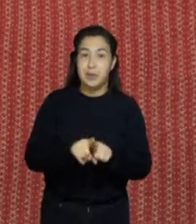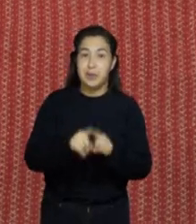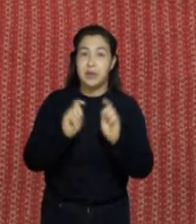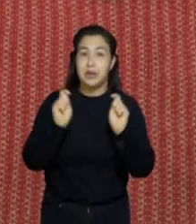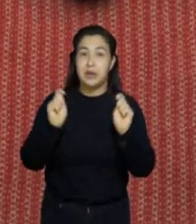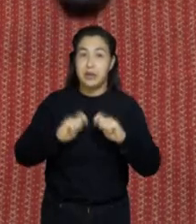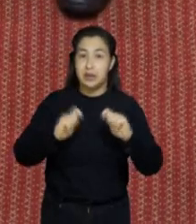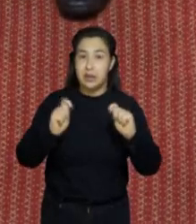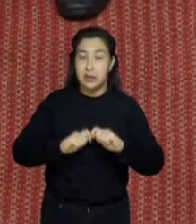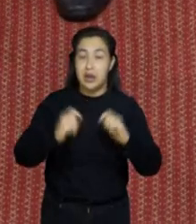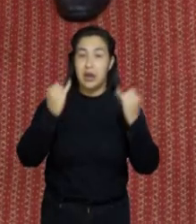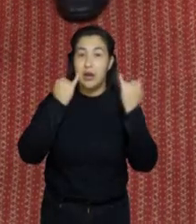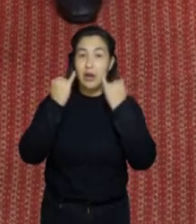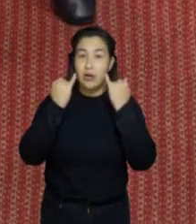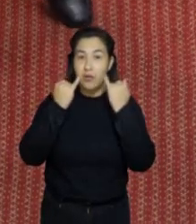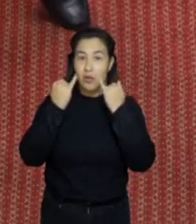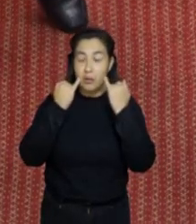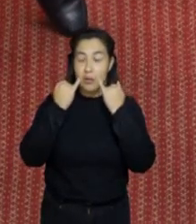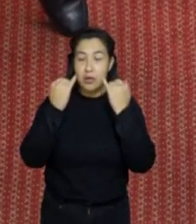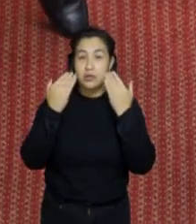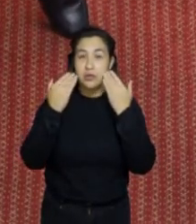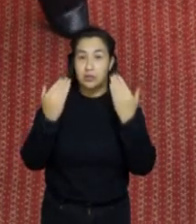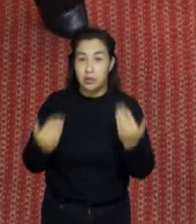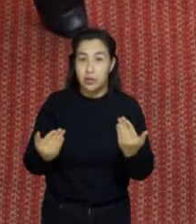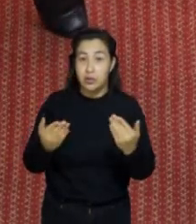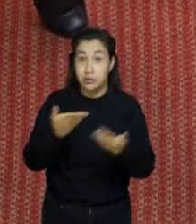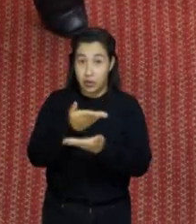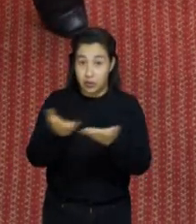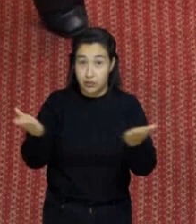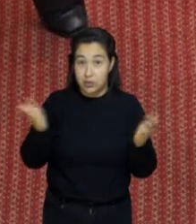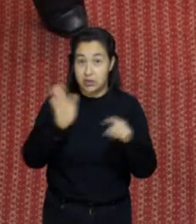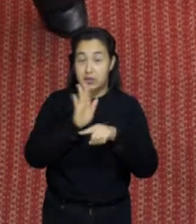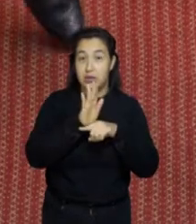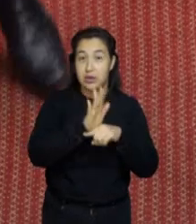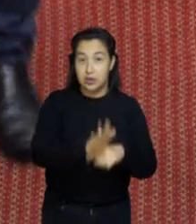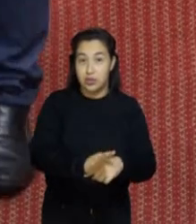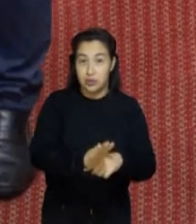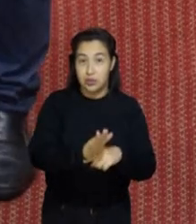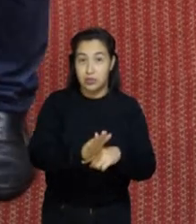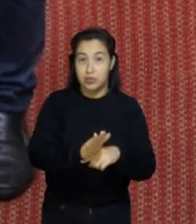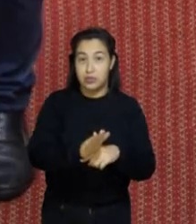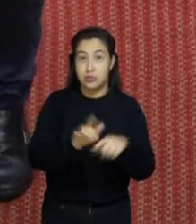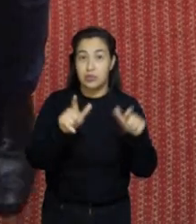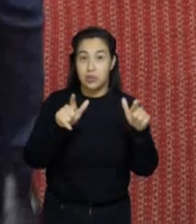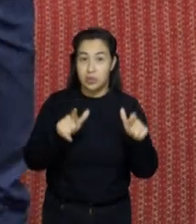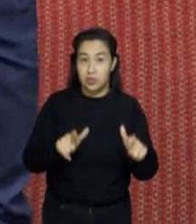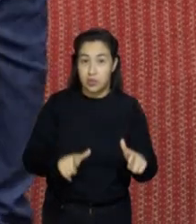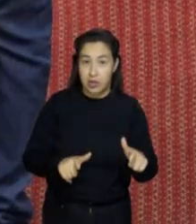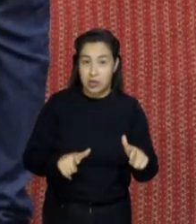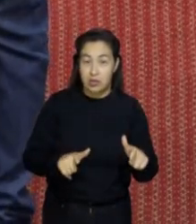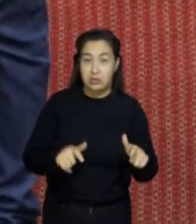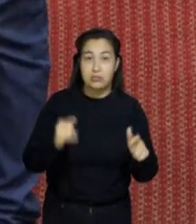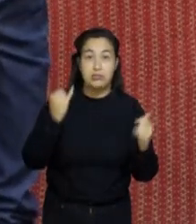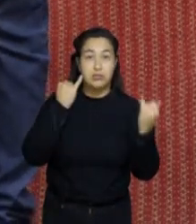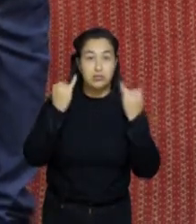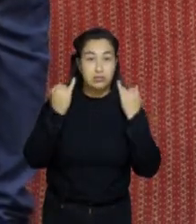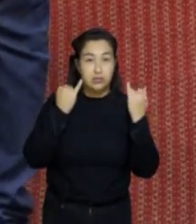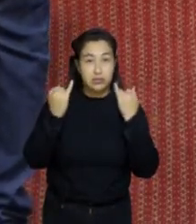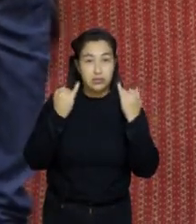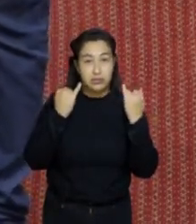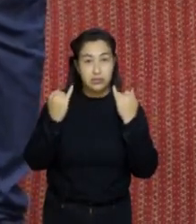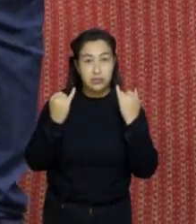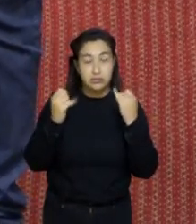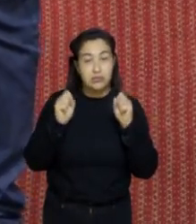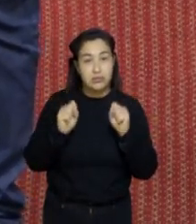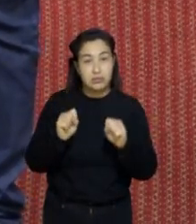catarinenses e também agora na ajuda que vocês estão levando as notícias para que a gente possa